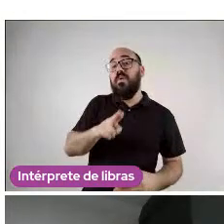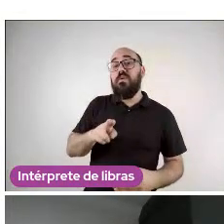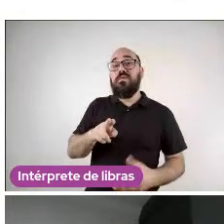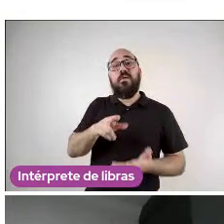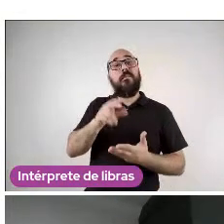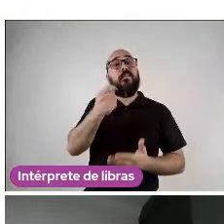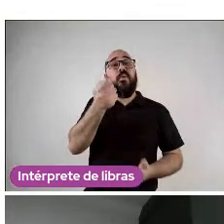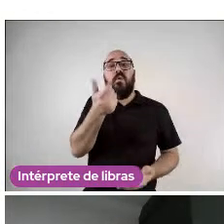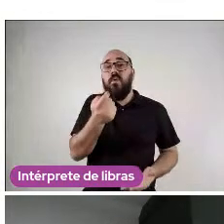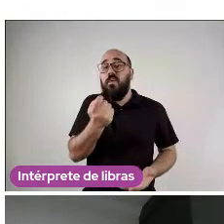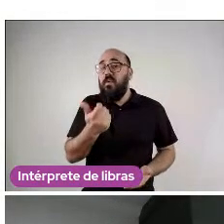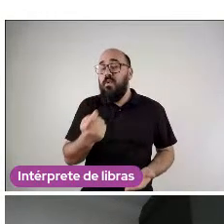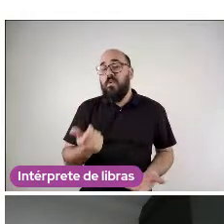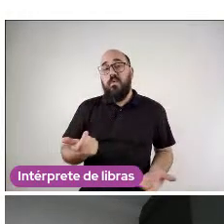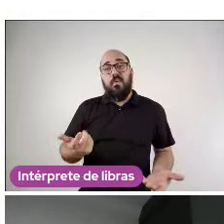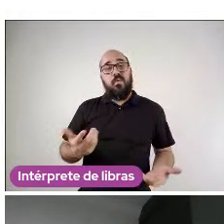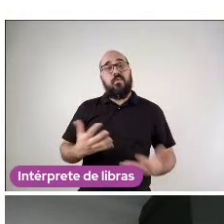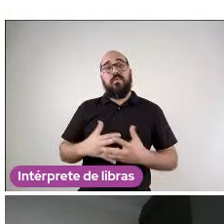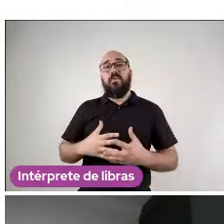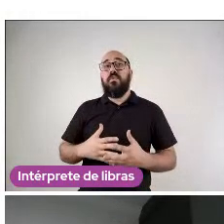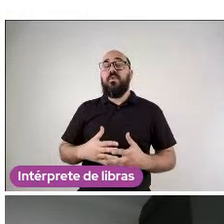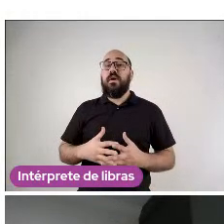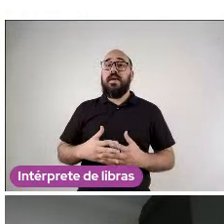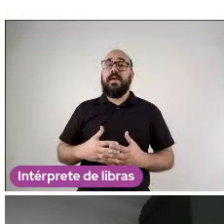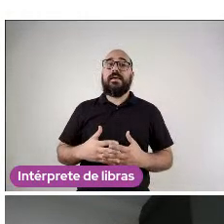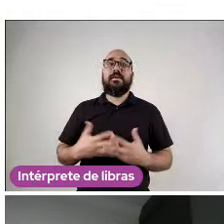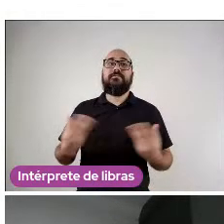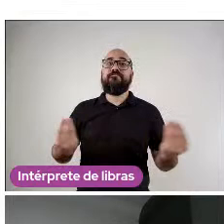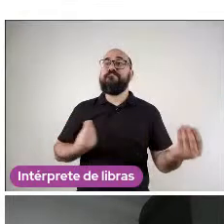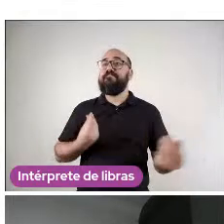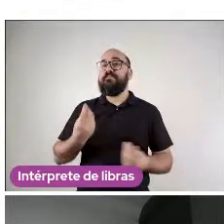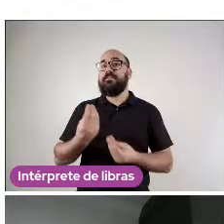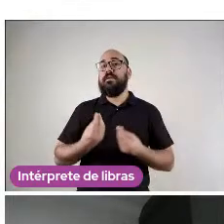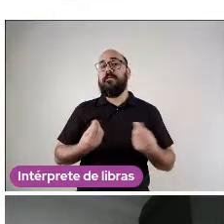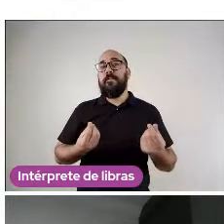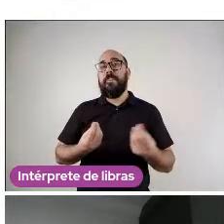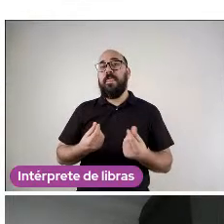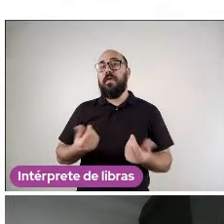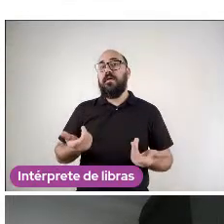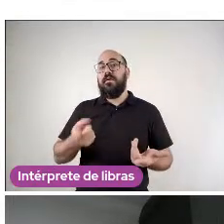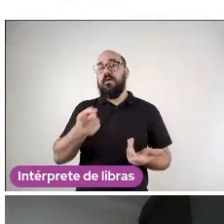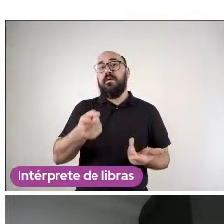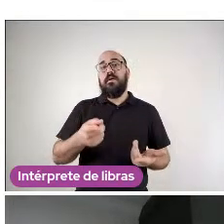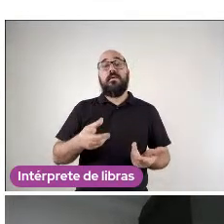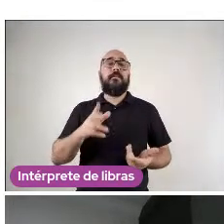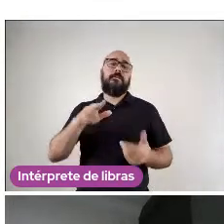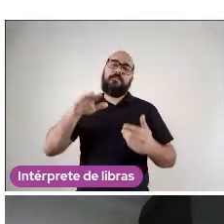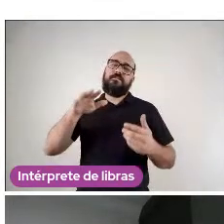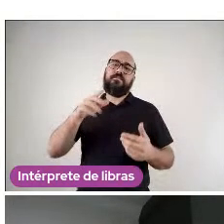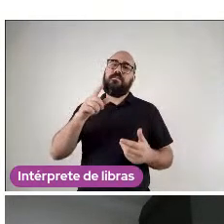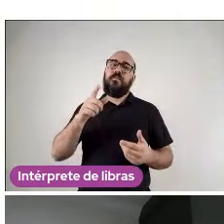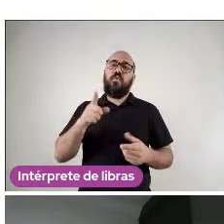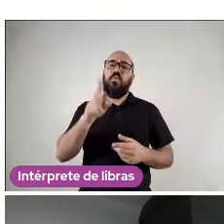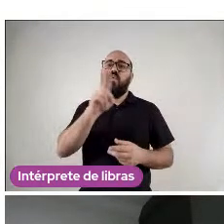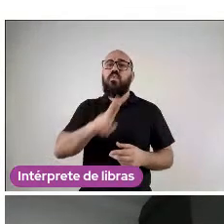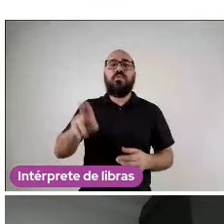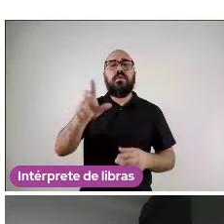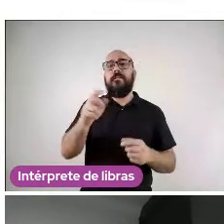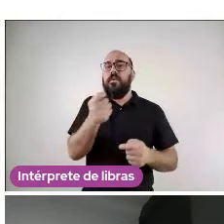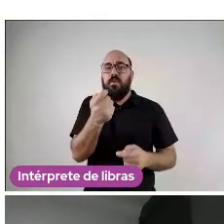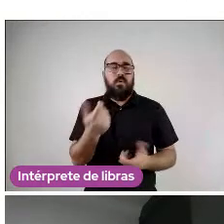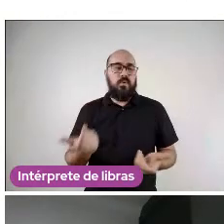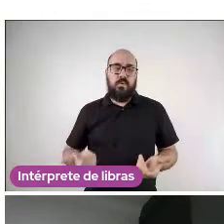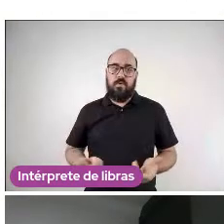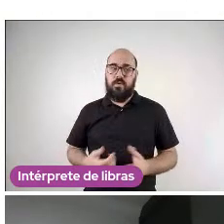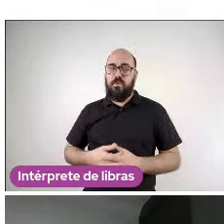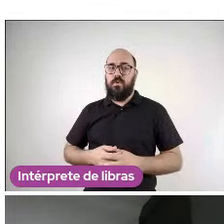e quantificado, né, de uma maneira muito, muito baixa. Então, por exemplo, nós temos aí